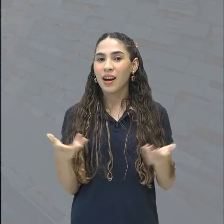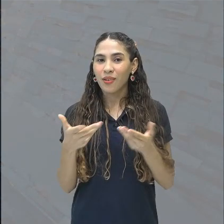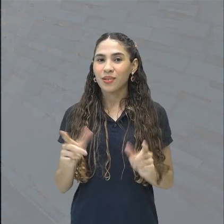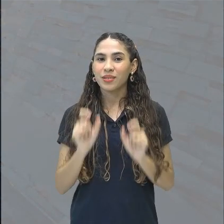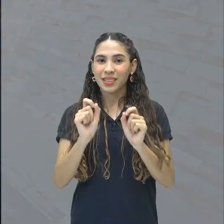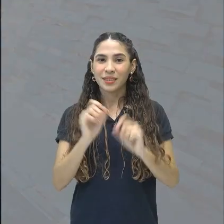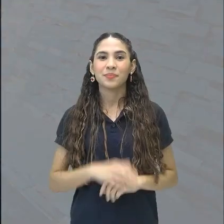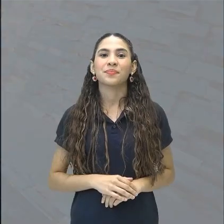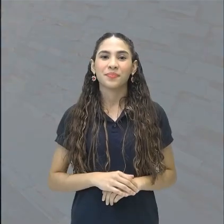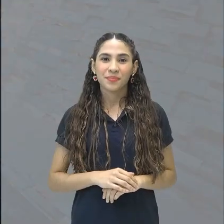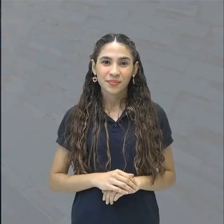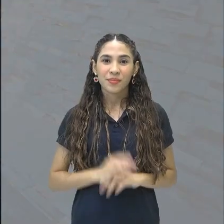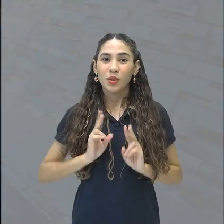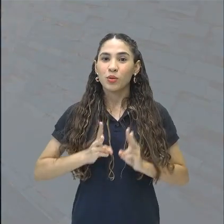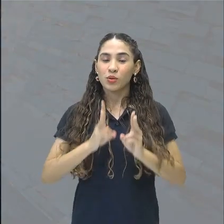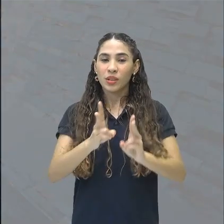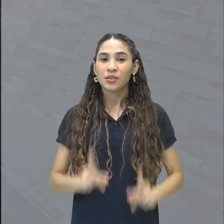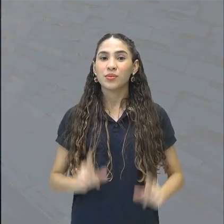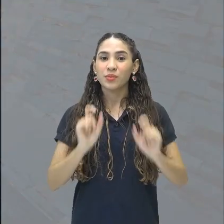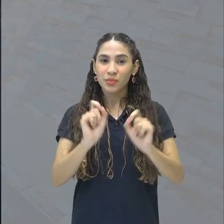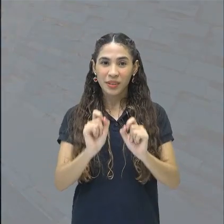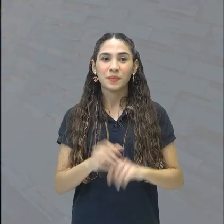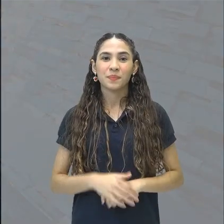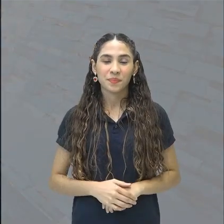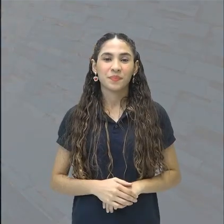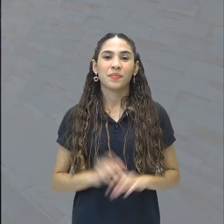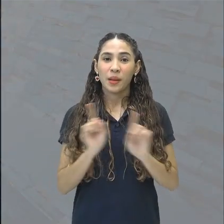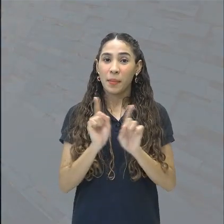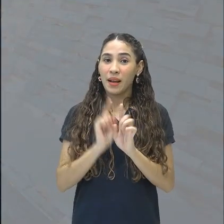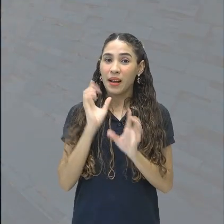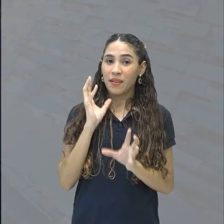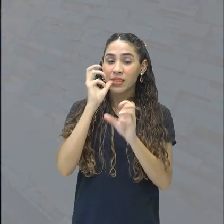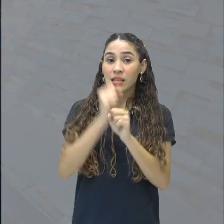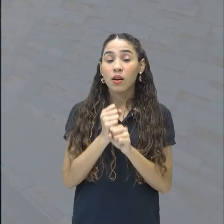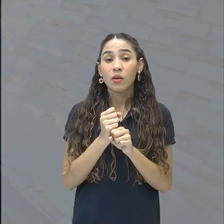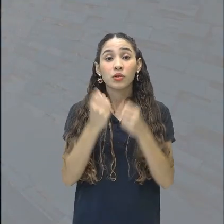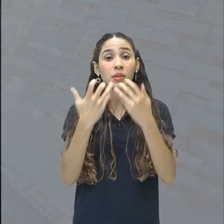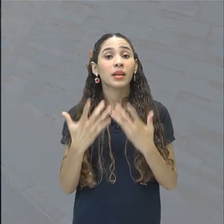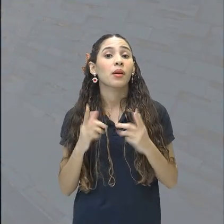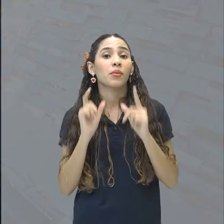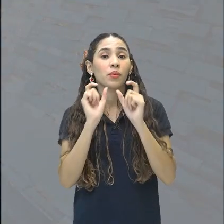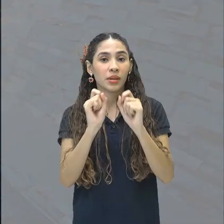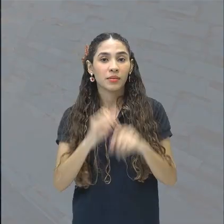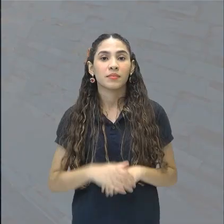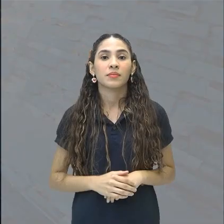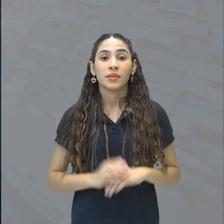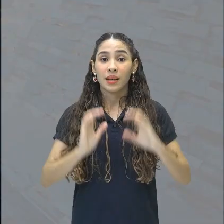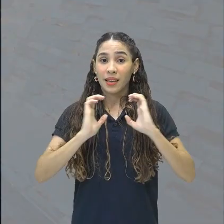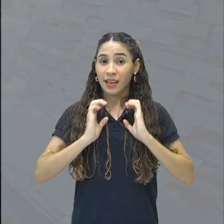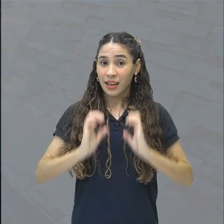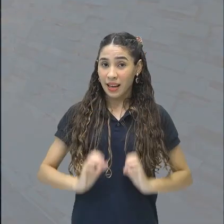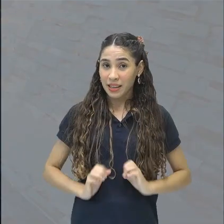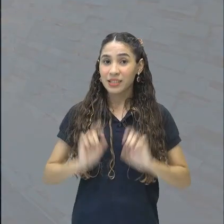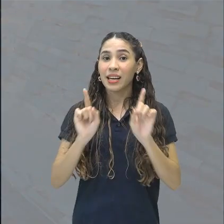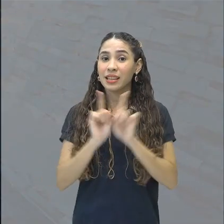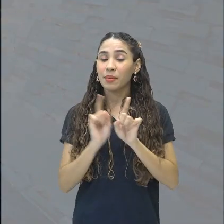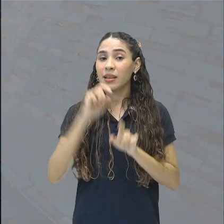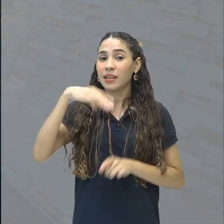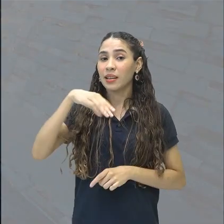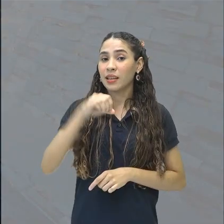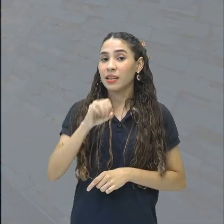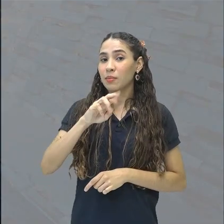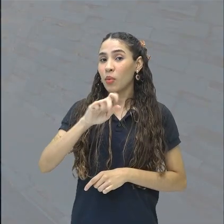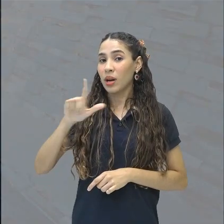agora para dar continuidade, né, à nossa revisão. Nós vamos falar o quê? De ética e moral. Não